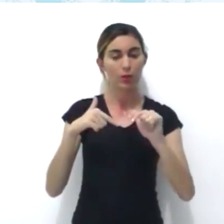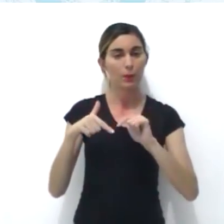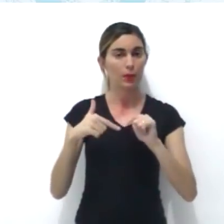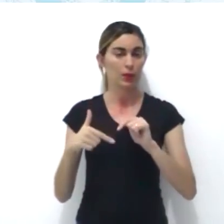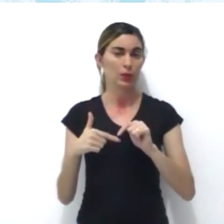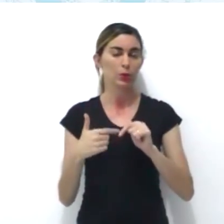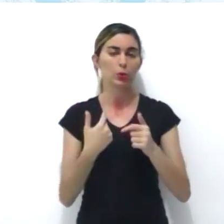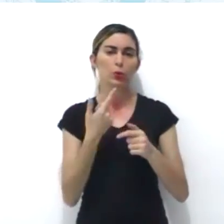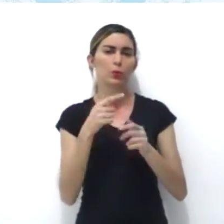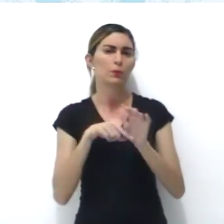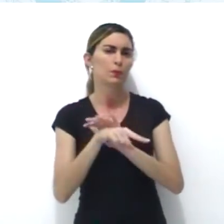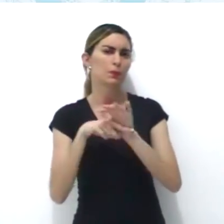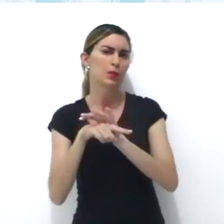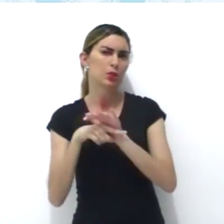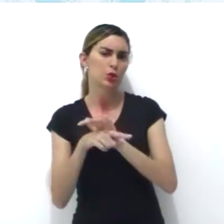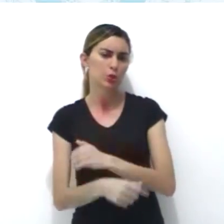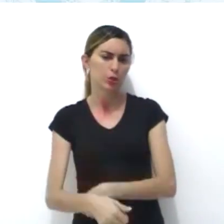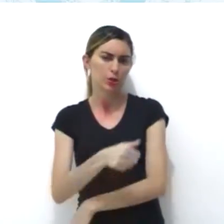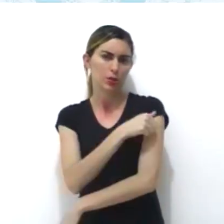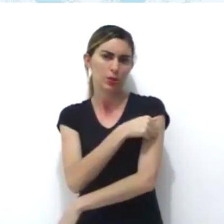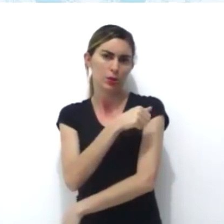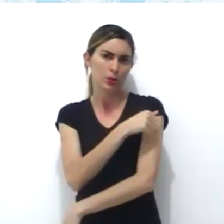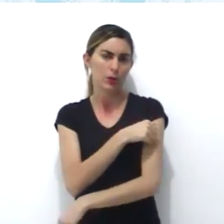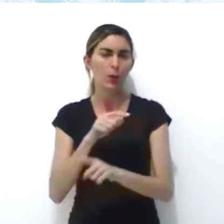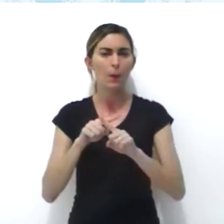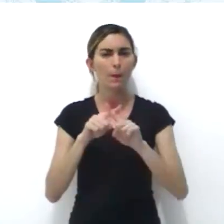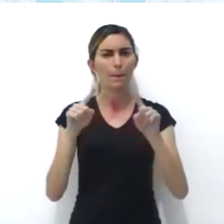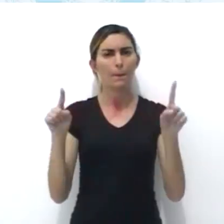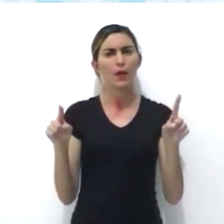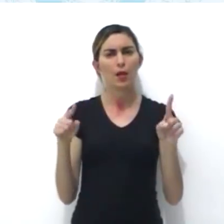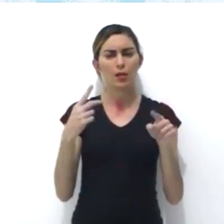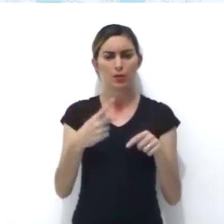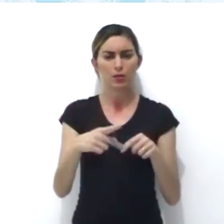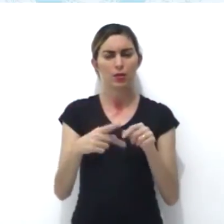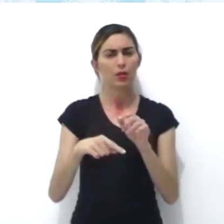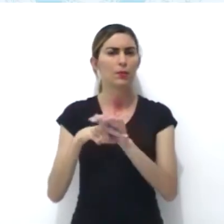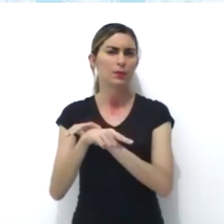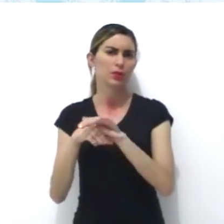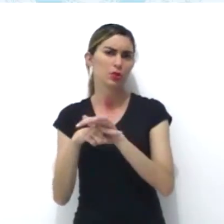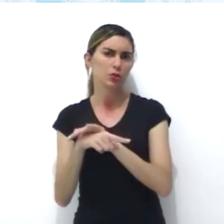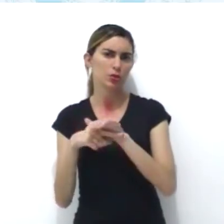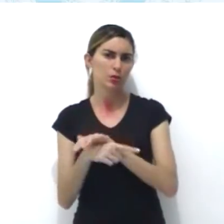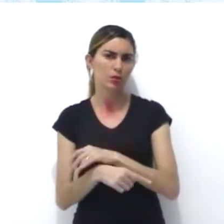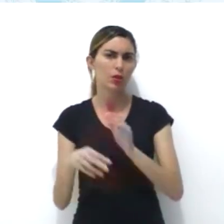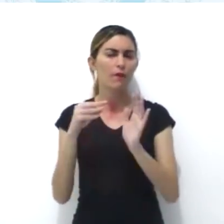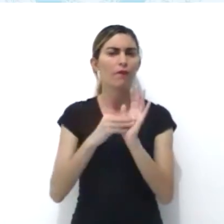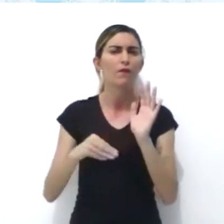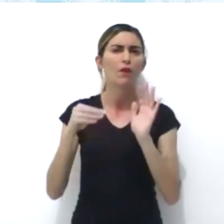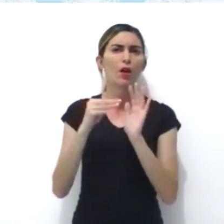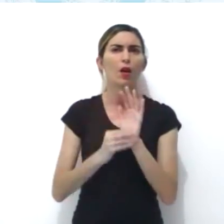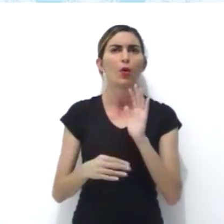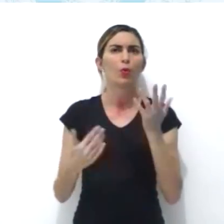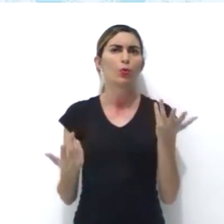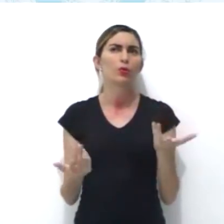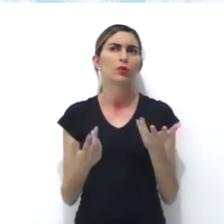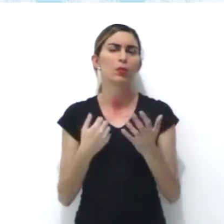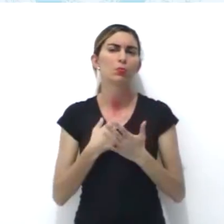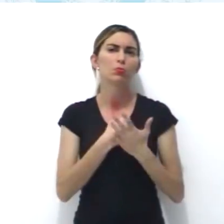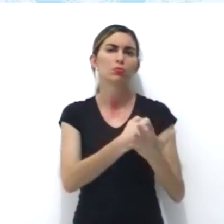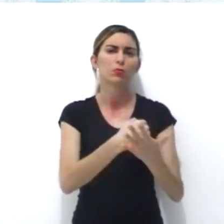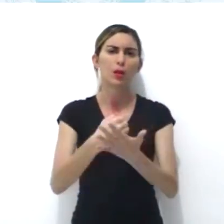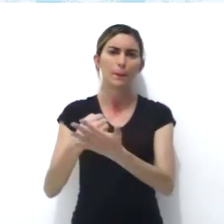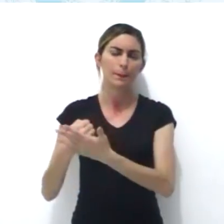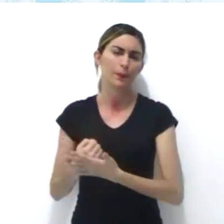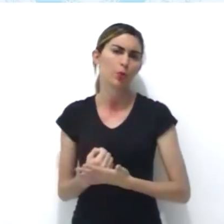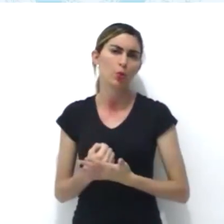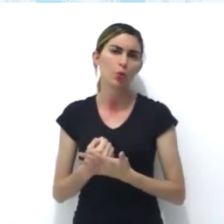Então, estou trabalhando, estou com uma pesquisa com os alunos, mas que nessa pesquisa falta, digamos, um